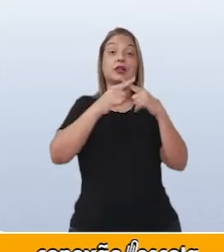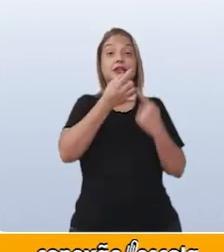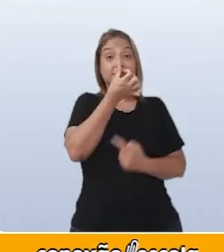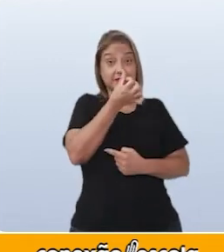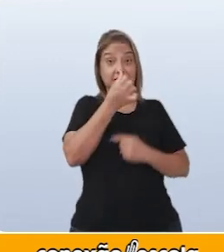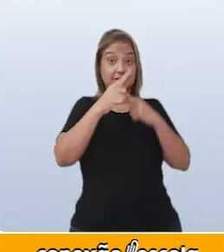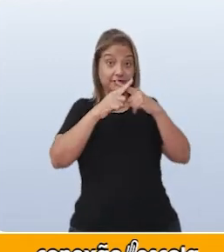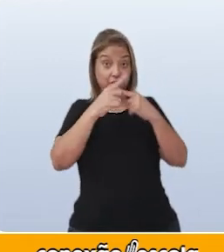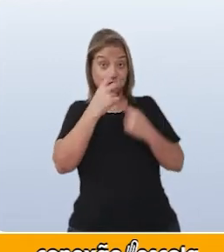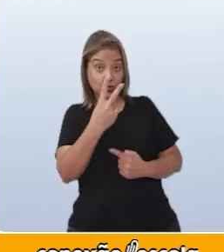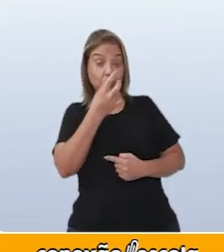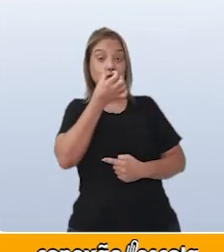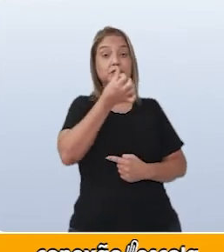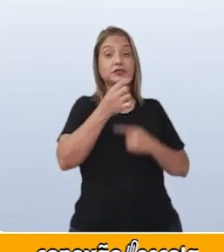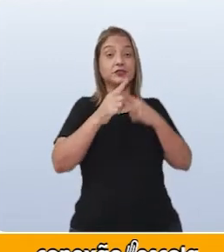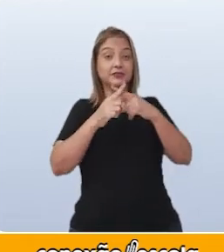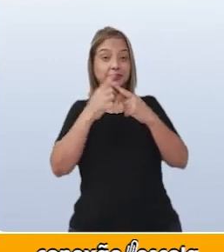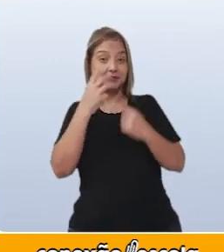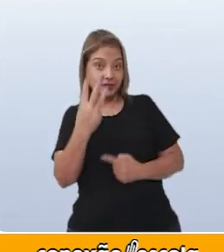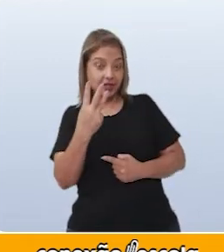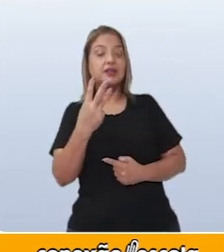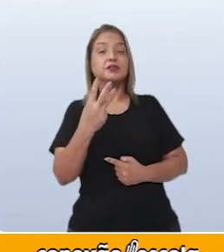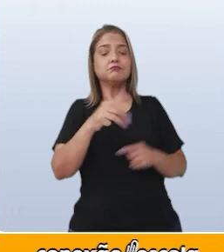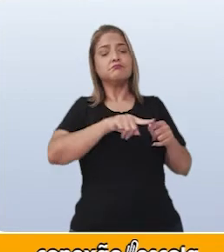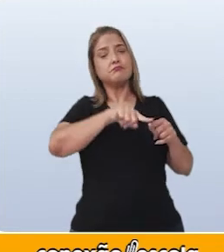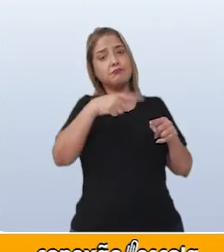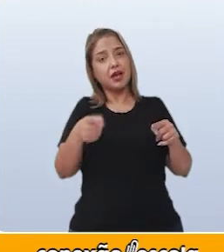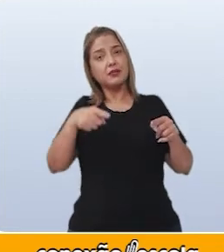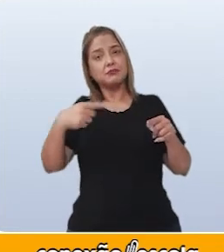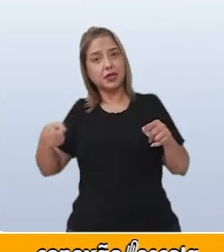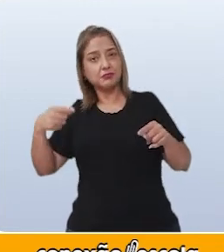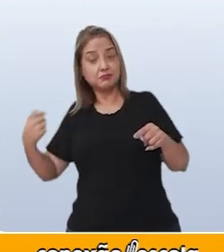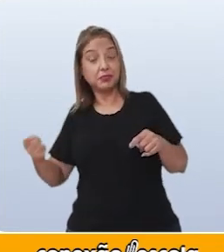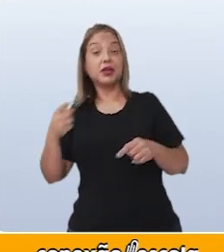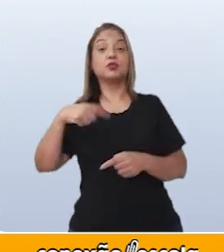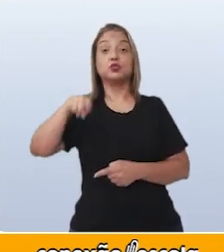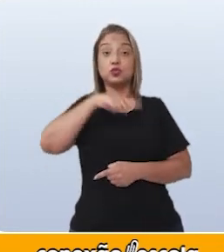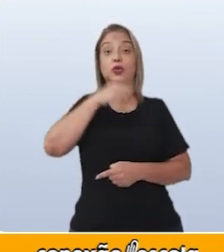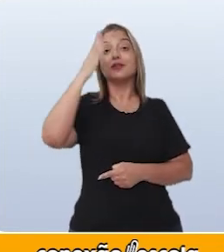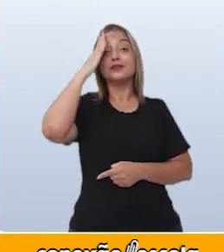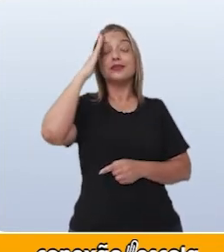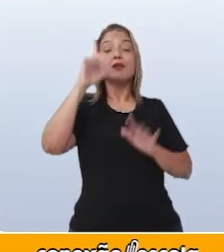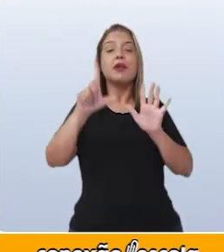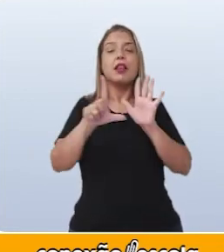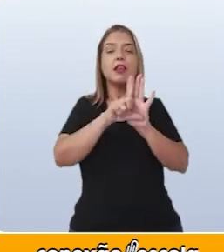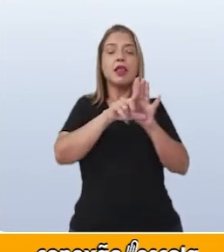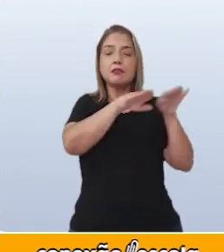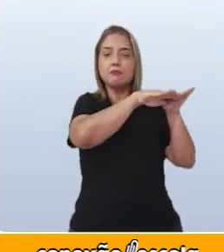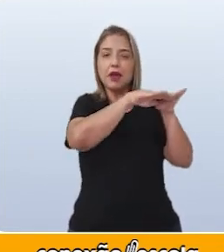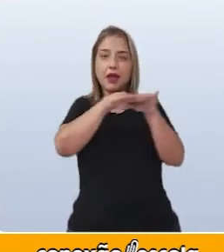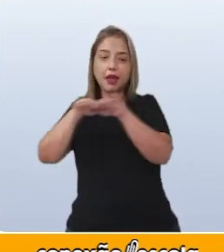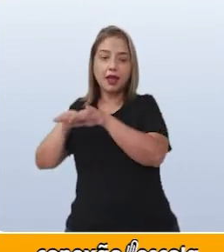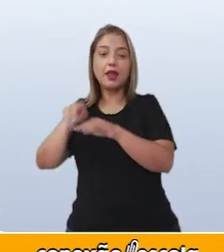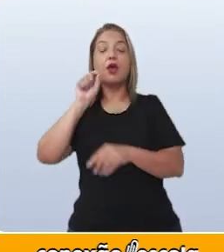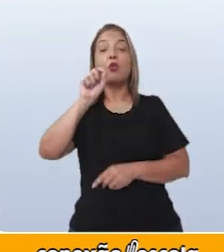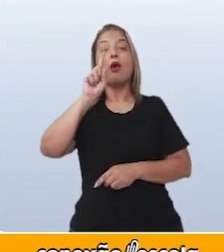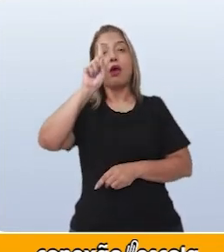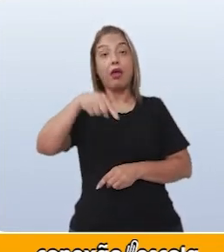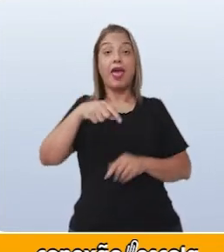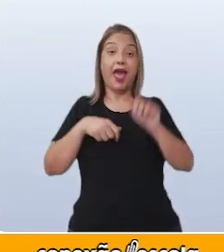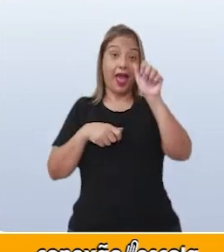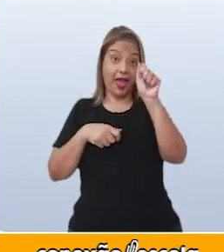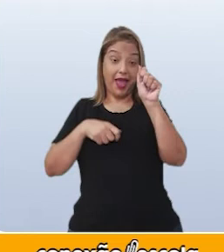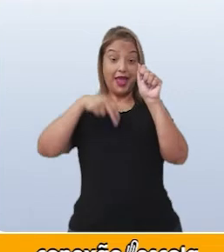vezes 2, 6 vezes 3. Então, podemos escrever que a lei de formação é a n igual